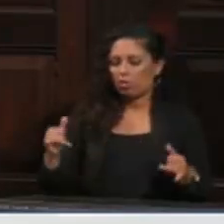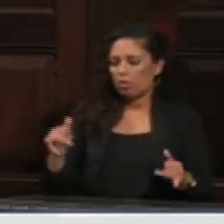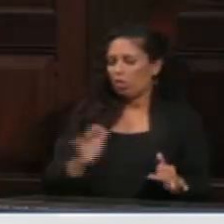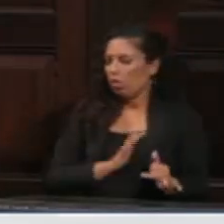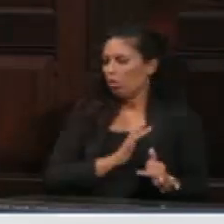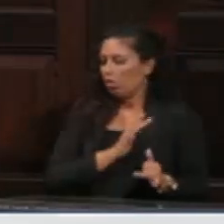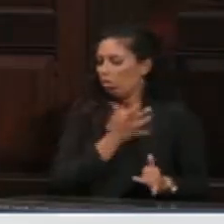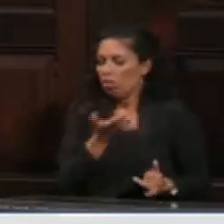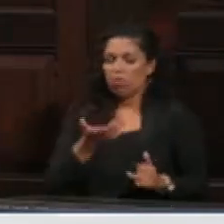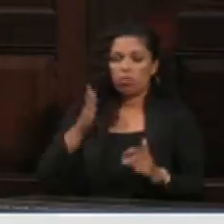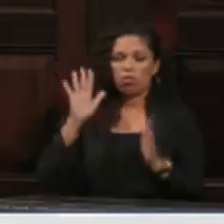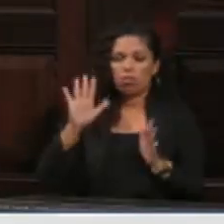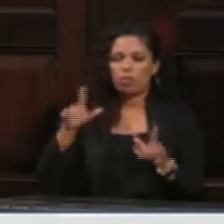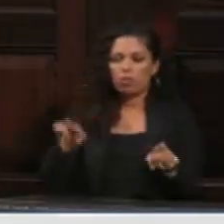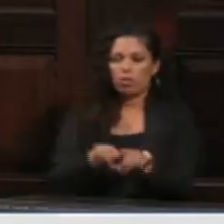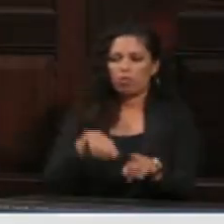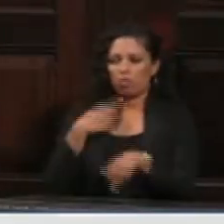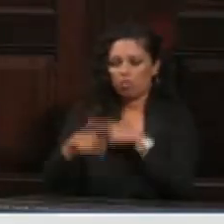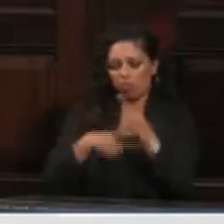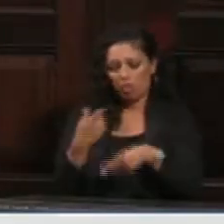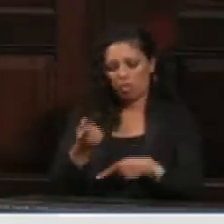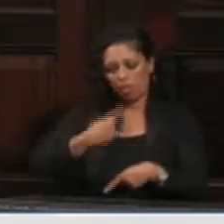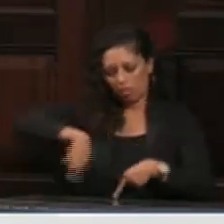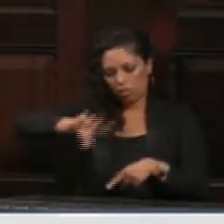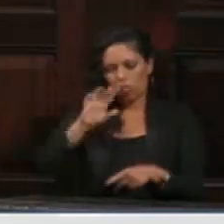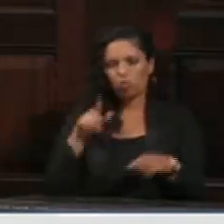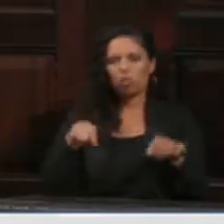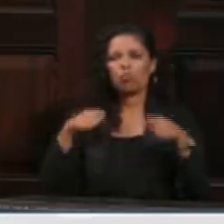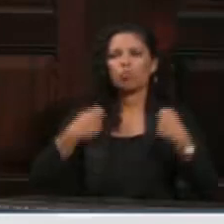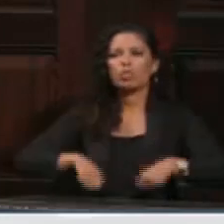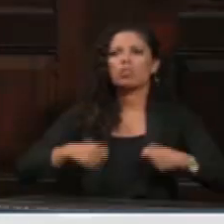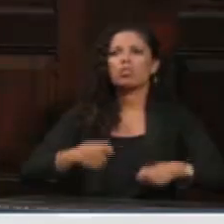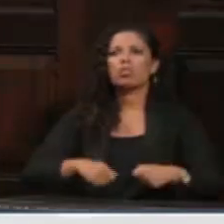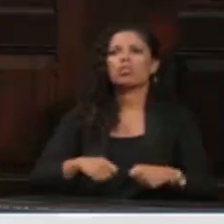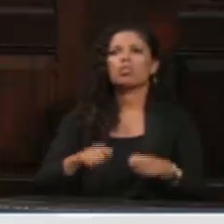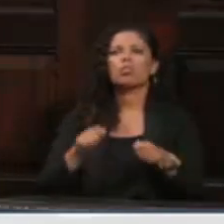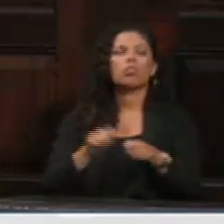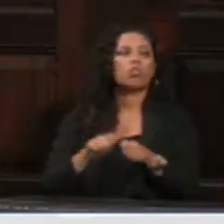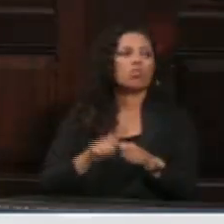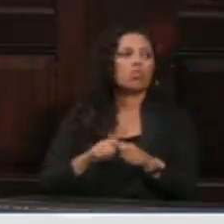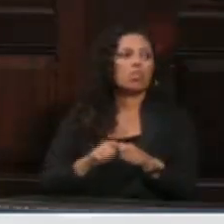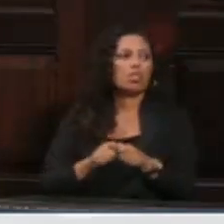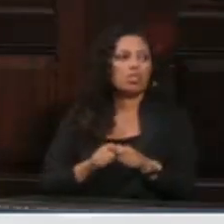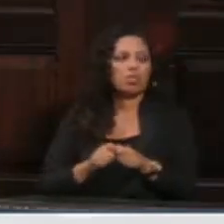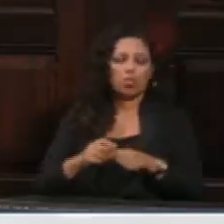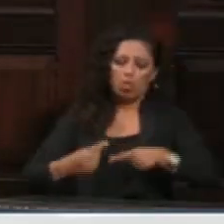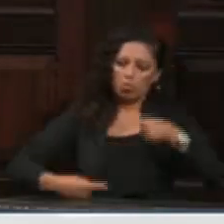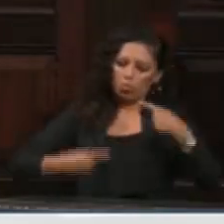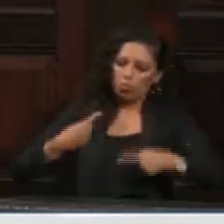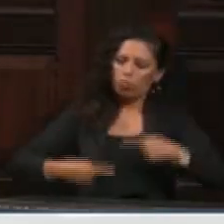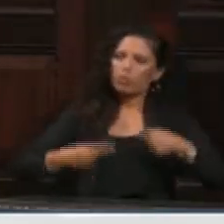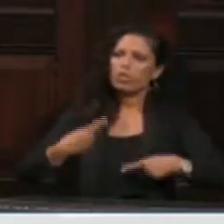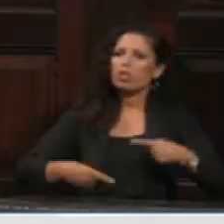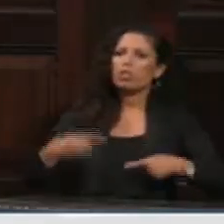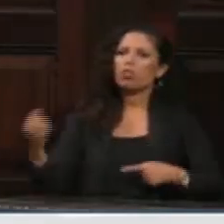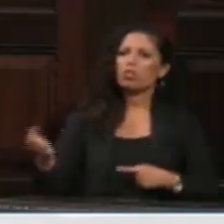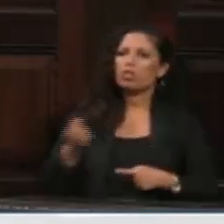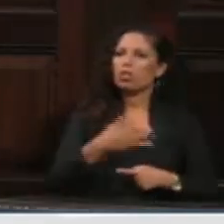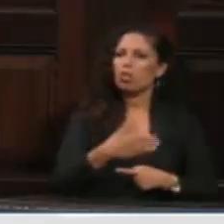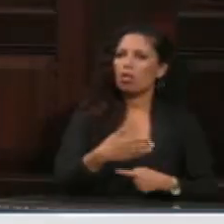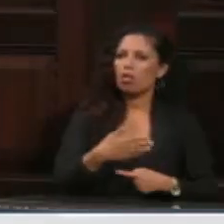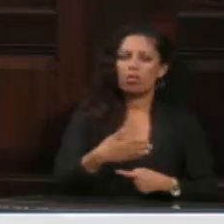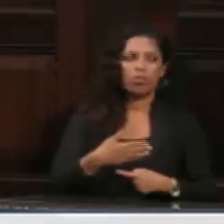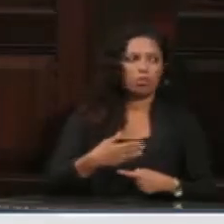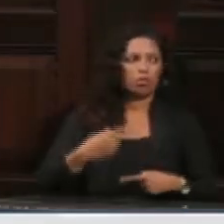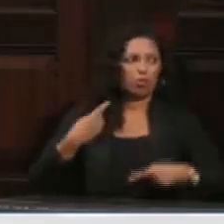minha cobrança para que a gente possa fazer, de fato, política, uma nova política, mas uma